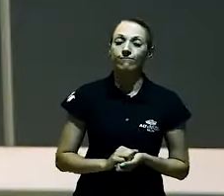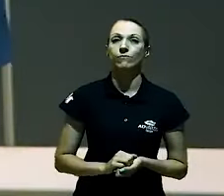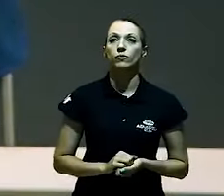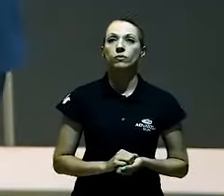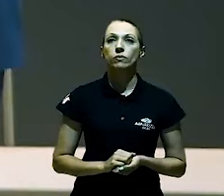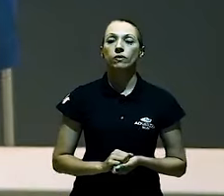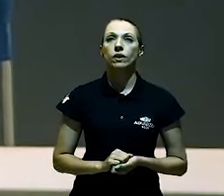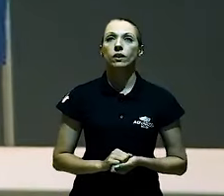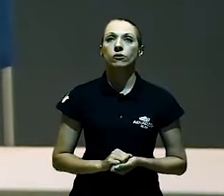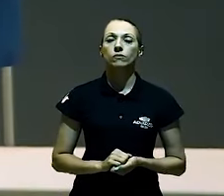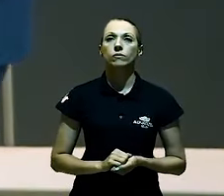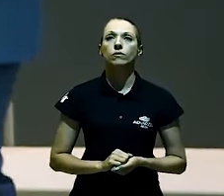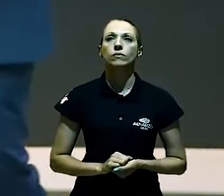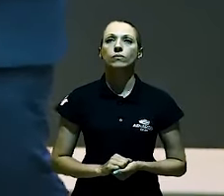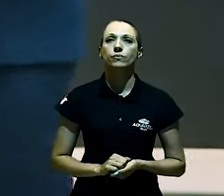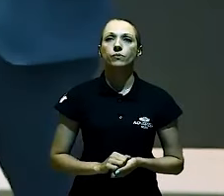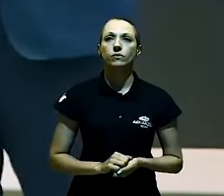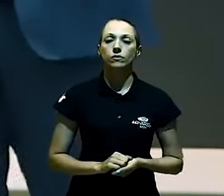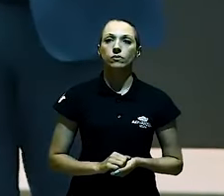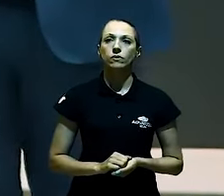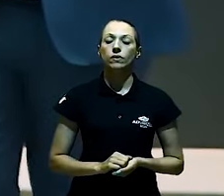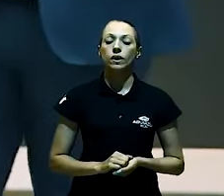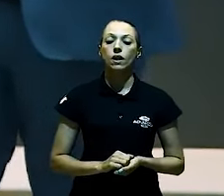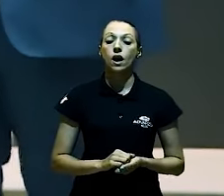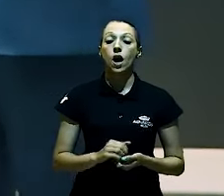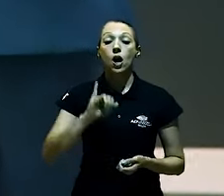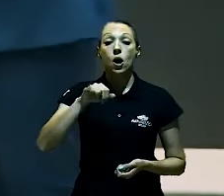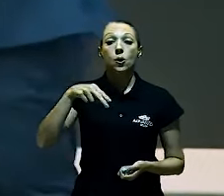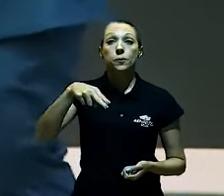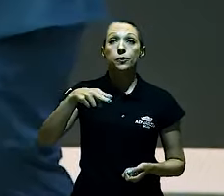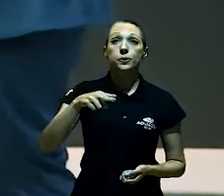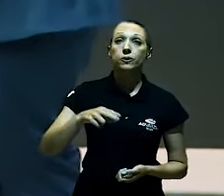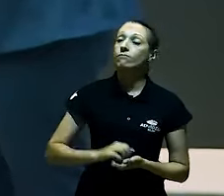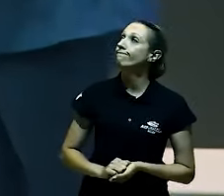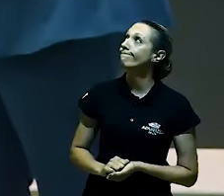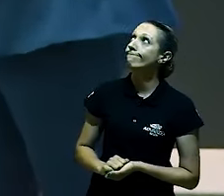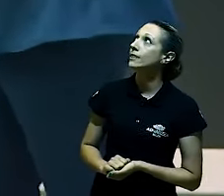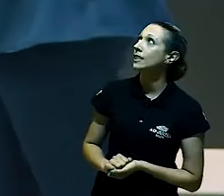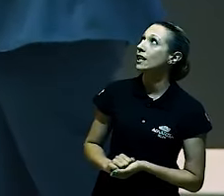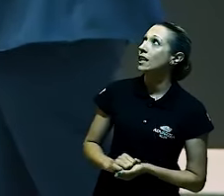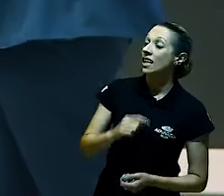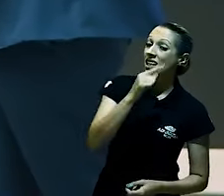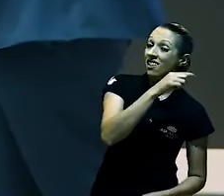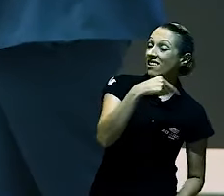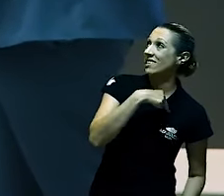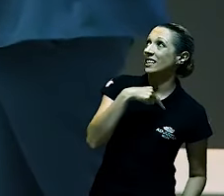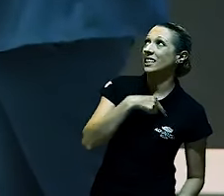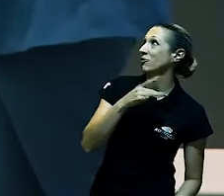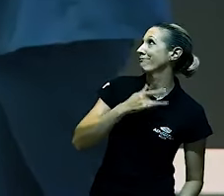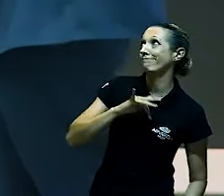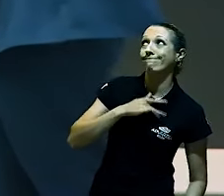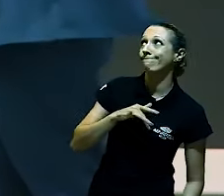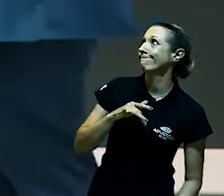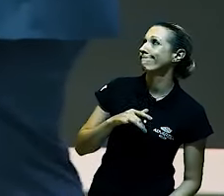não concordo que o Senhor tenha misericórdia de Nínive. Jonas estava querendo dizer a Deus de quem ele deveria ou não ter misericórdia. Agora o capitão dá uma